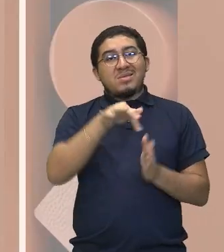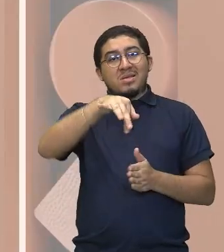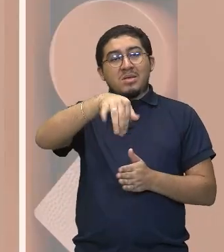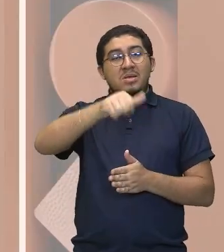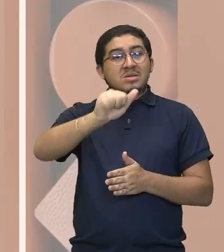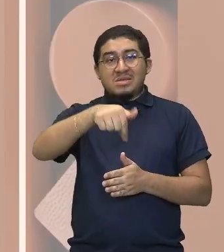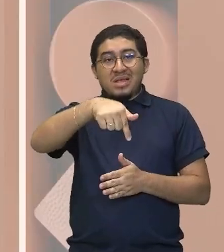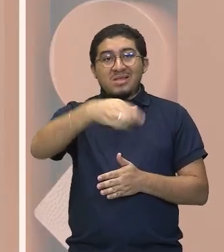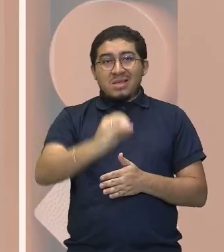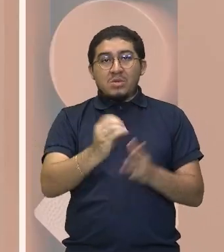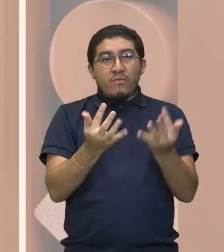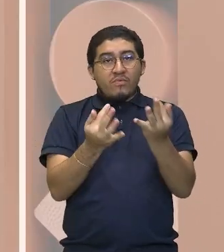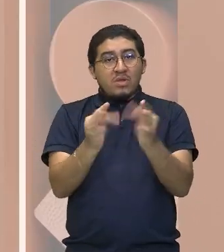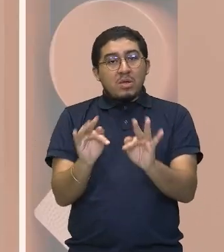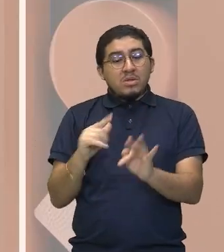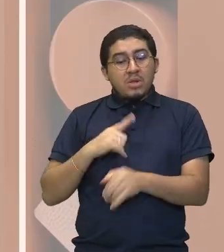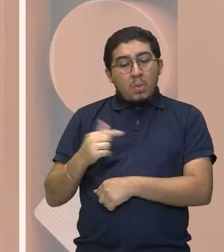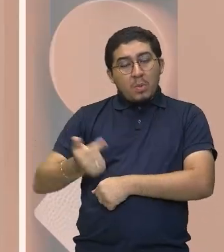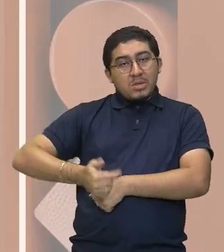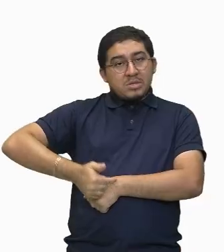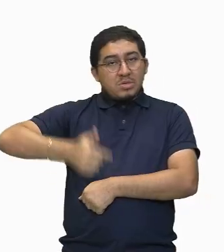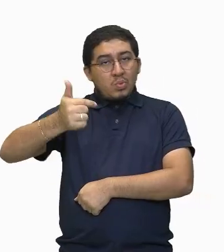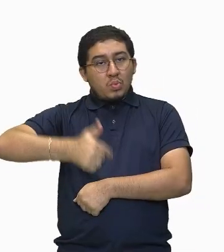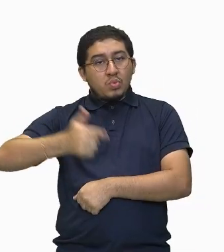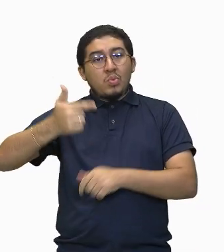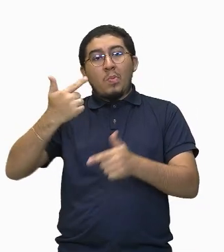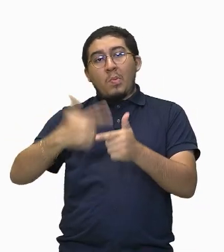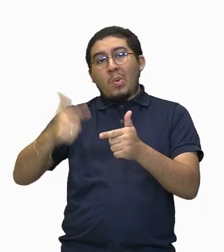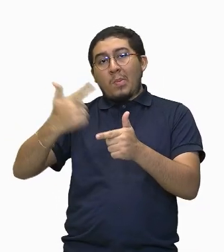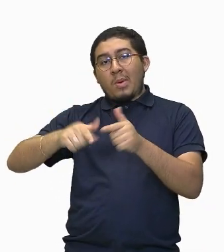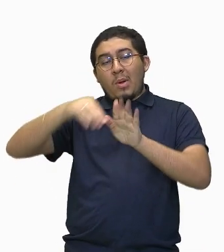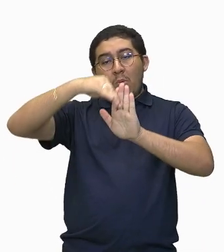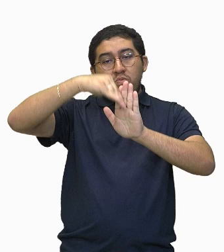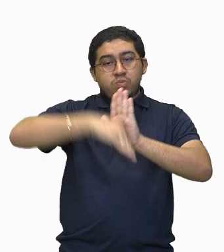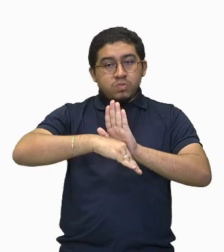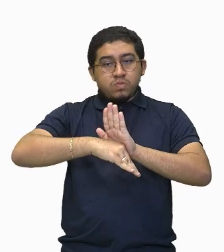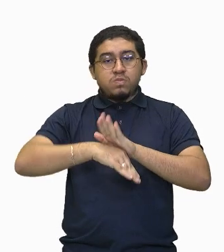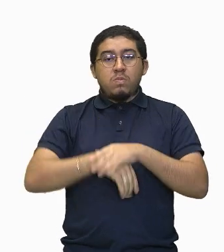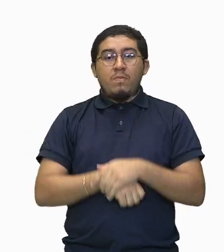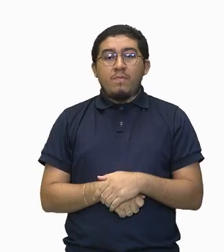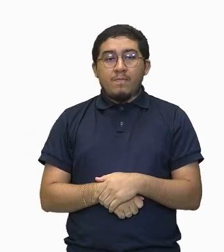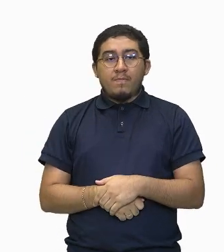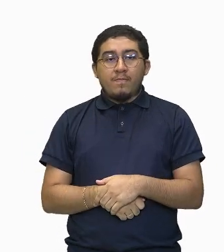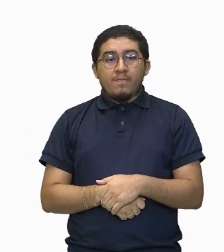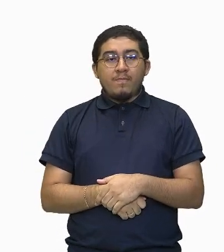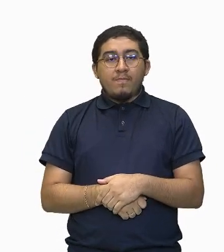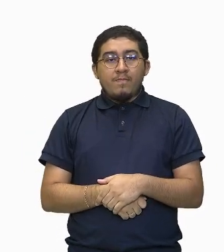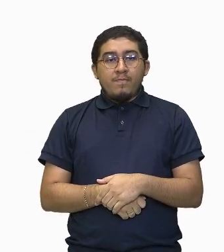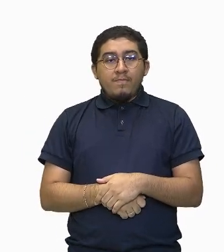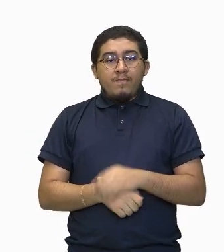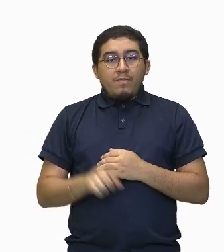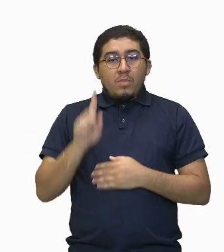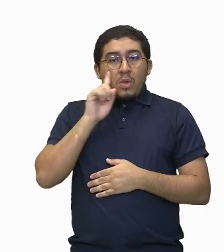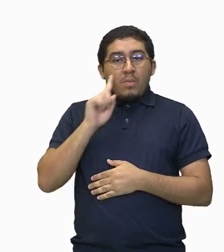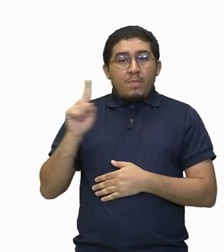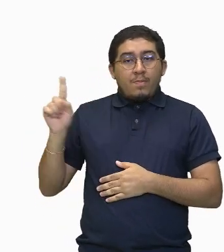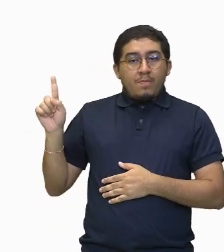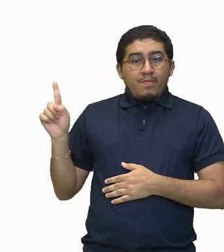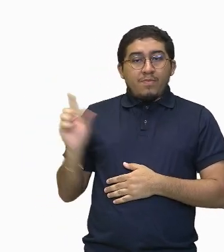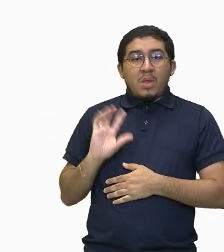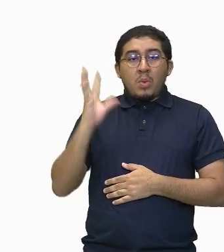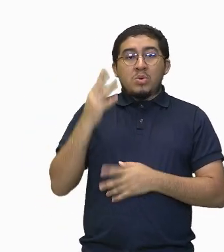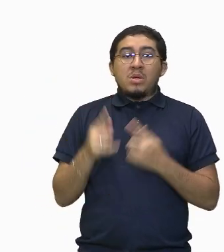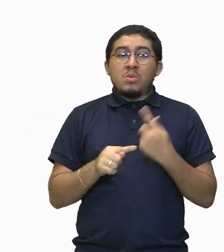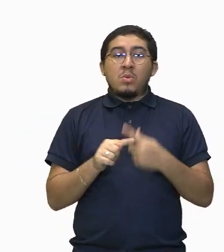segundo choque ali, uma segunda crise do petróleo. E aí a gente observa aqui que dessa vez vai se dar por conta